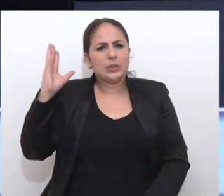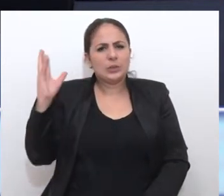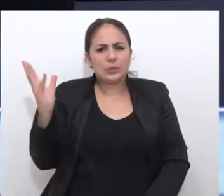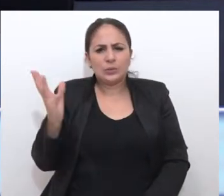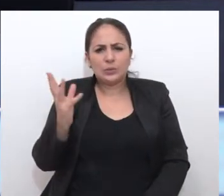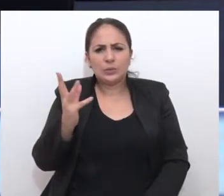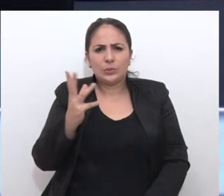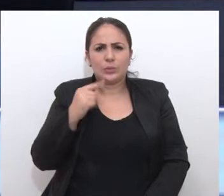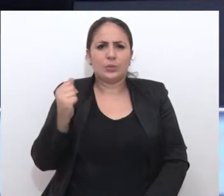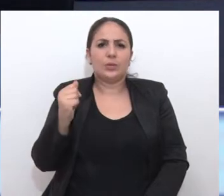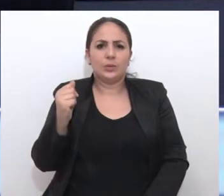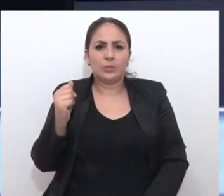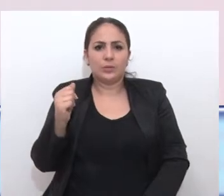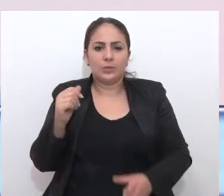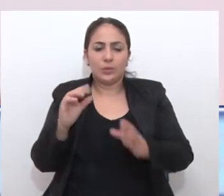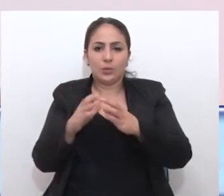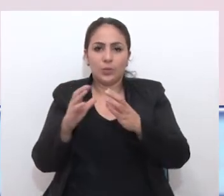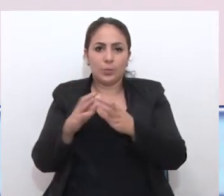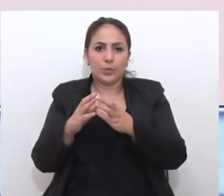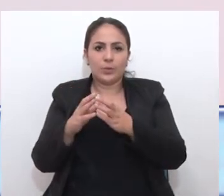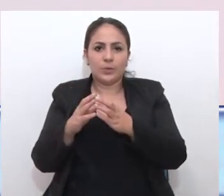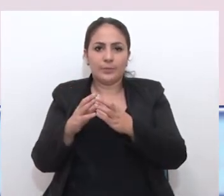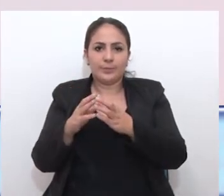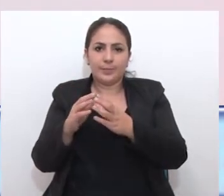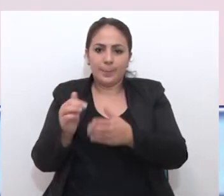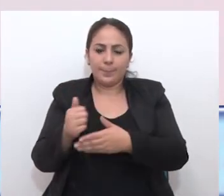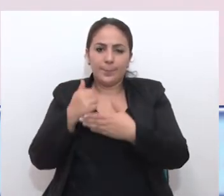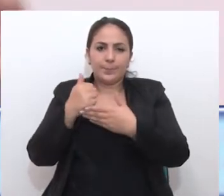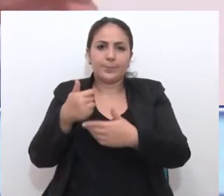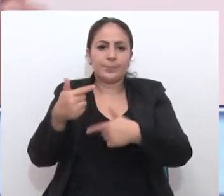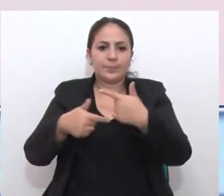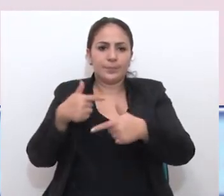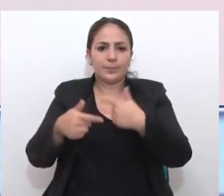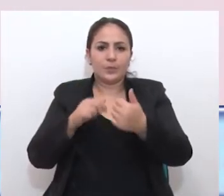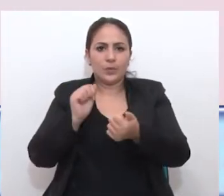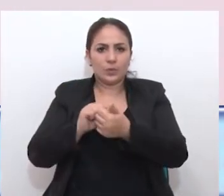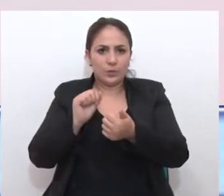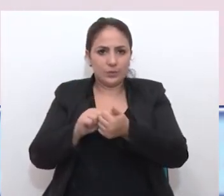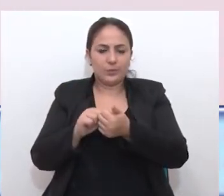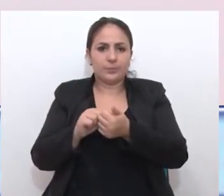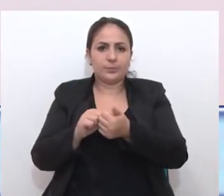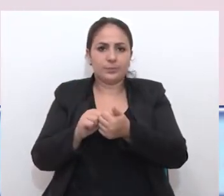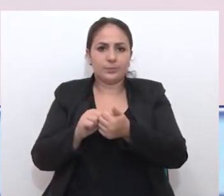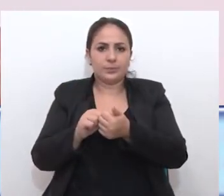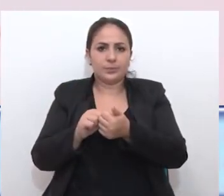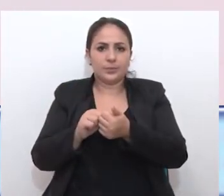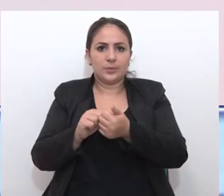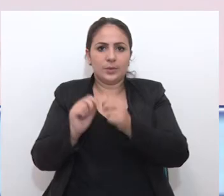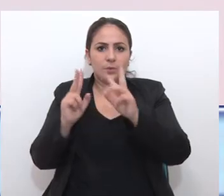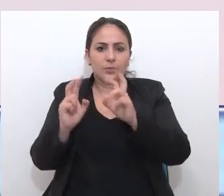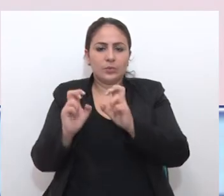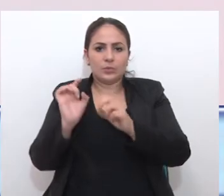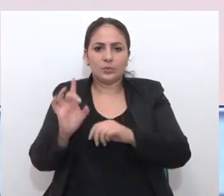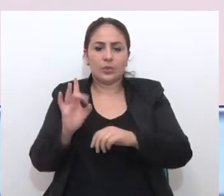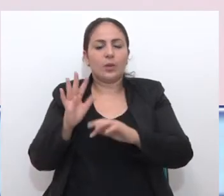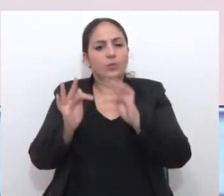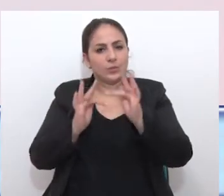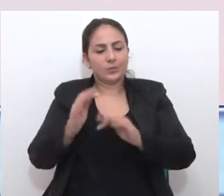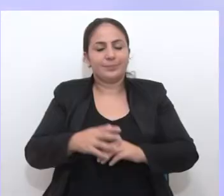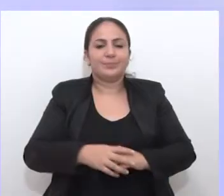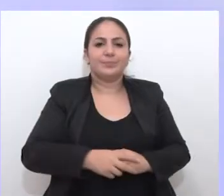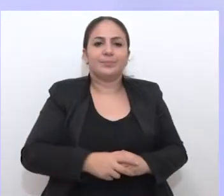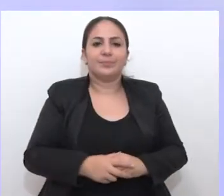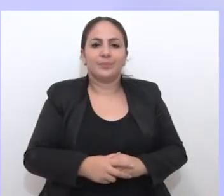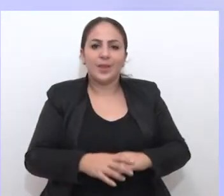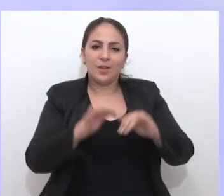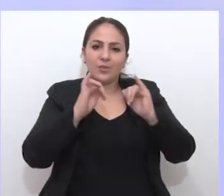dos capatazes, todos os membros da patronagem, não trabalhar unido para uma causa só, não funciona,